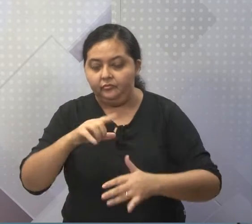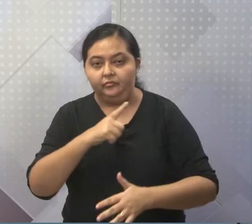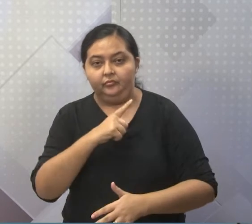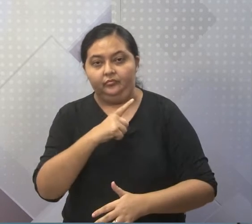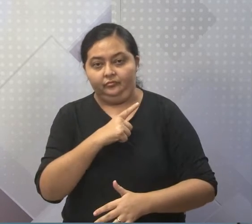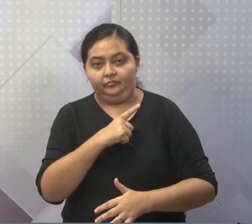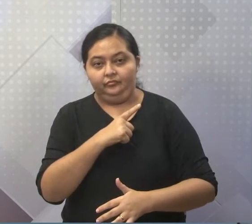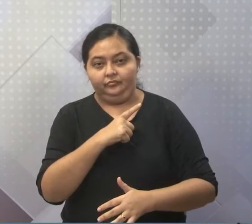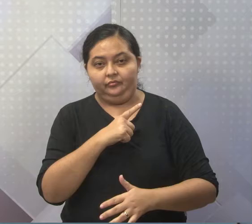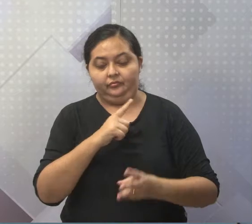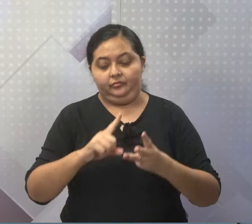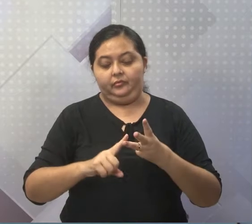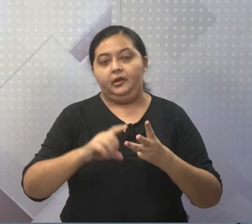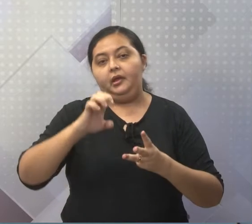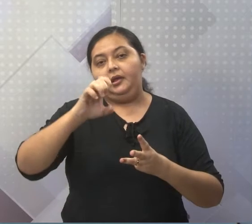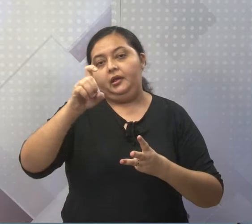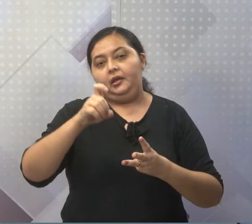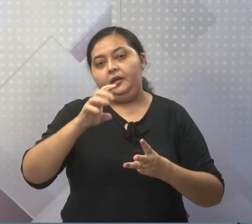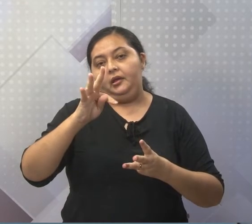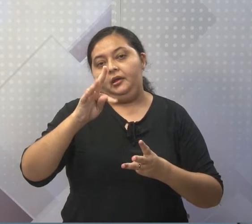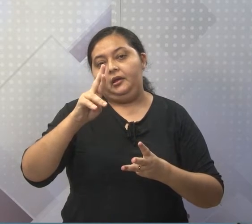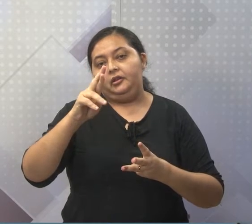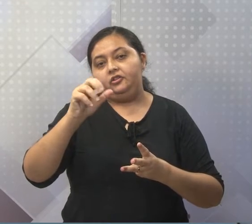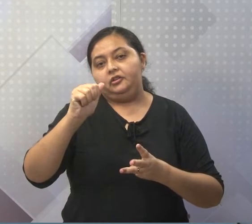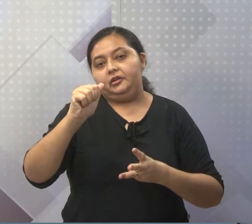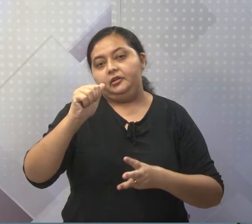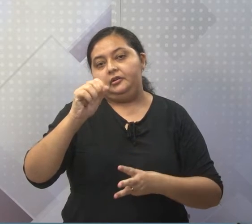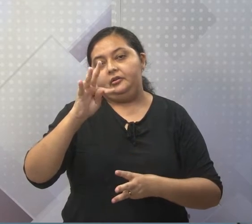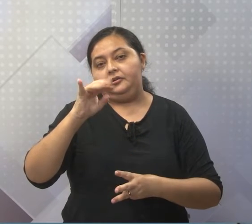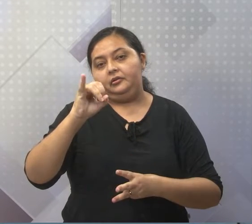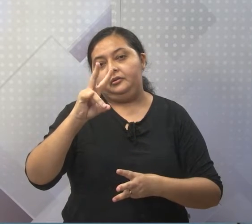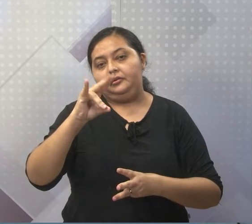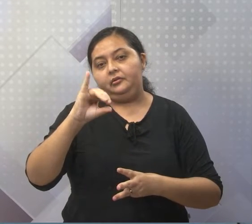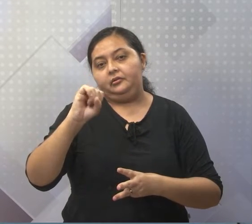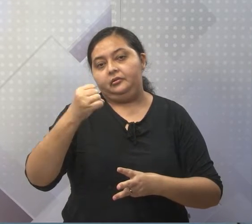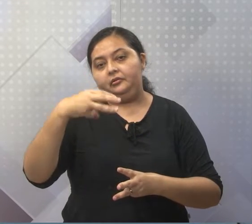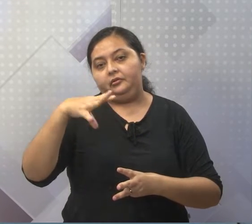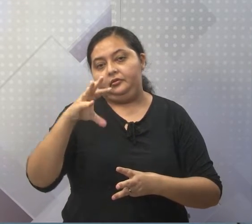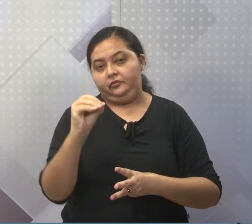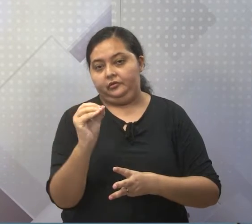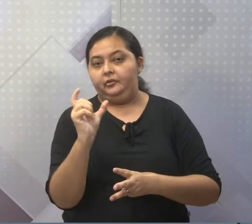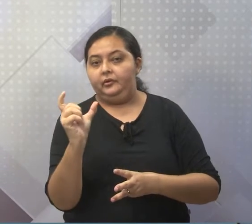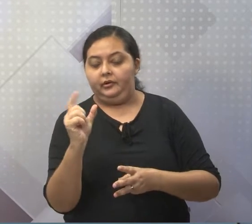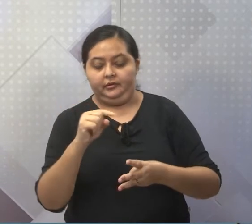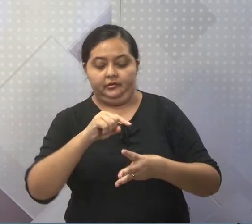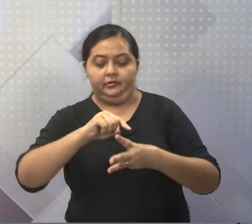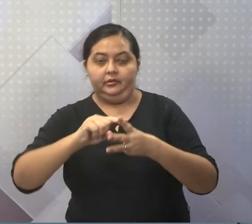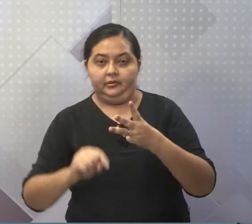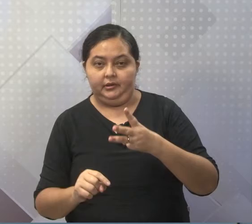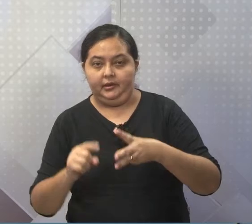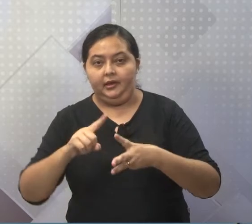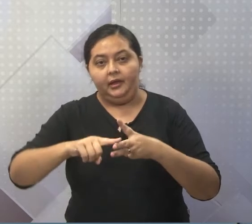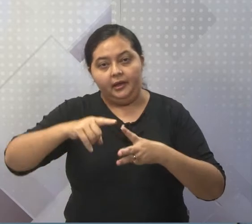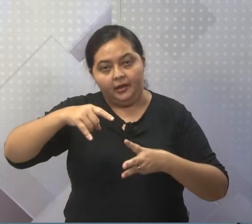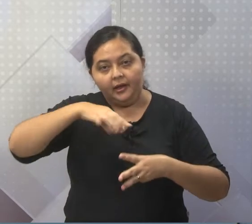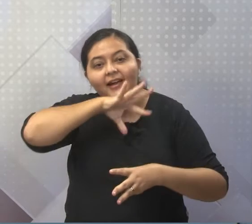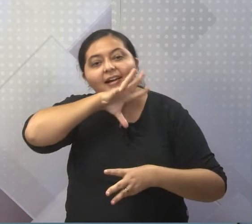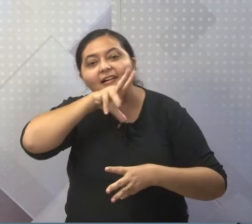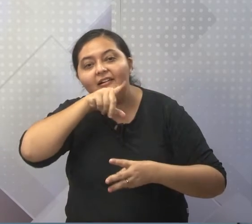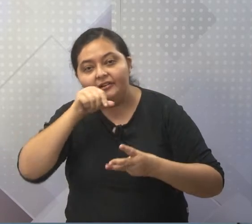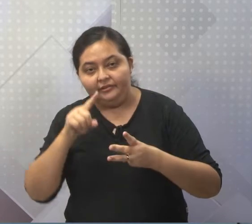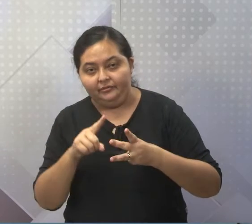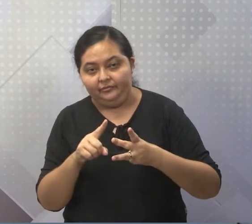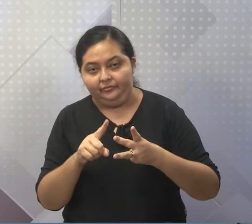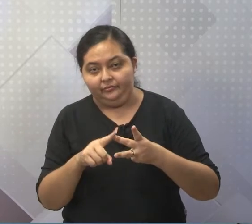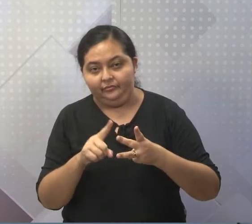que o extrativismo pode ser subdividido em três partes o extrativismo animal vegetal